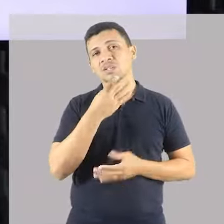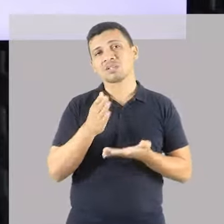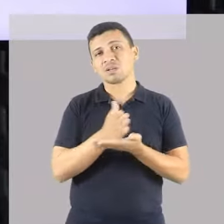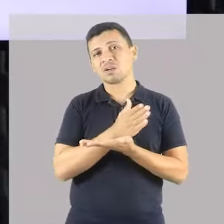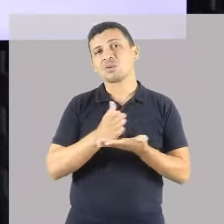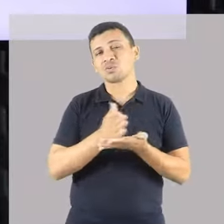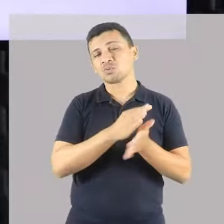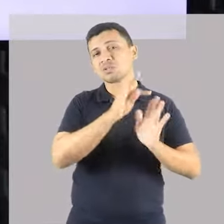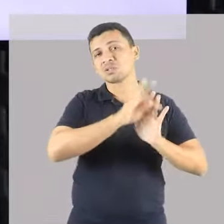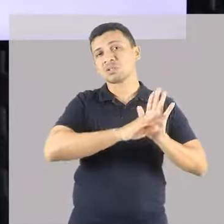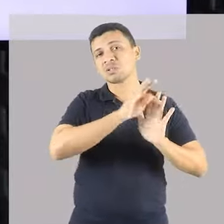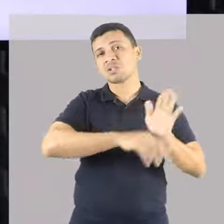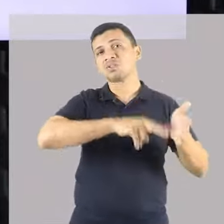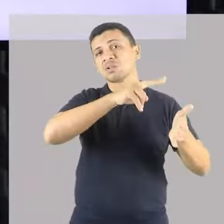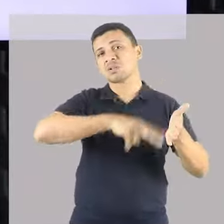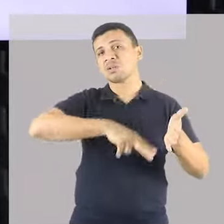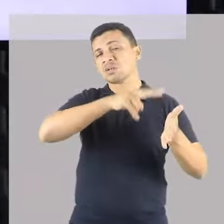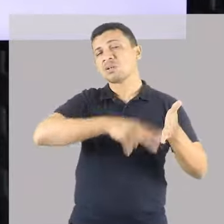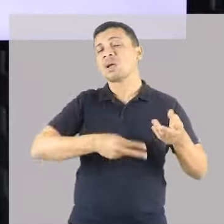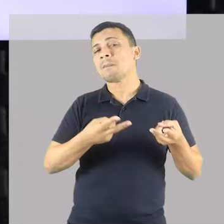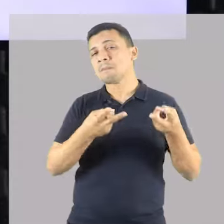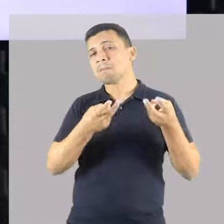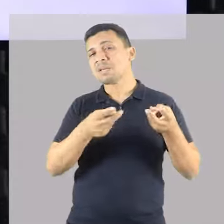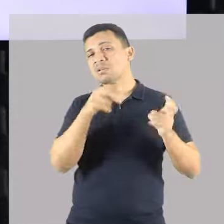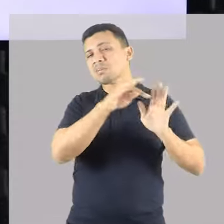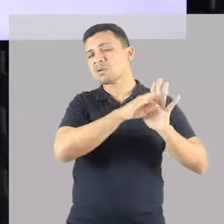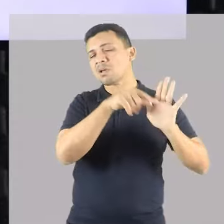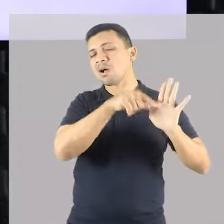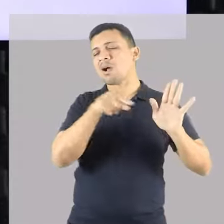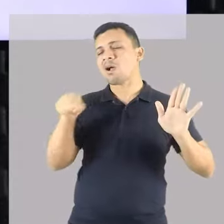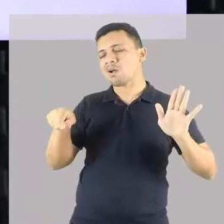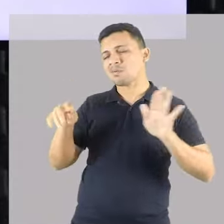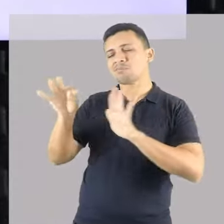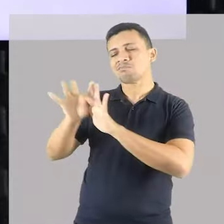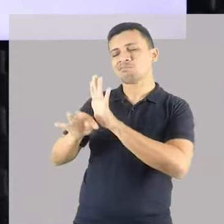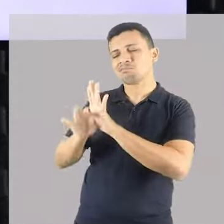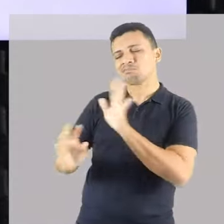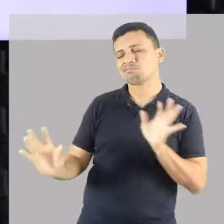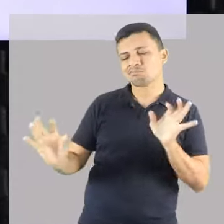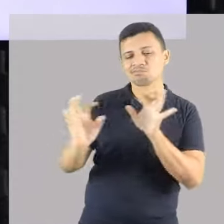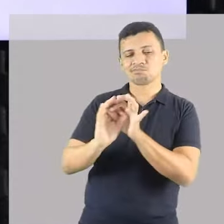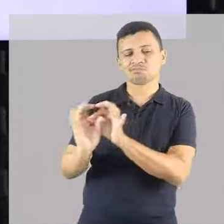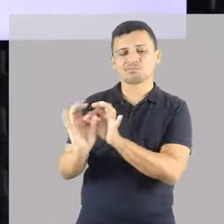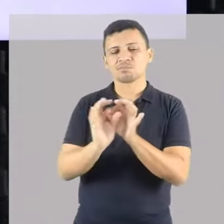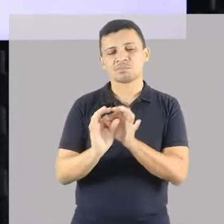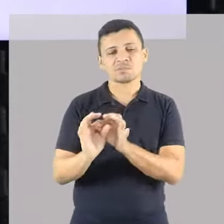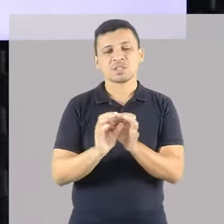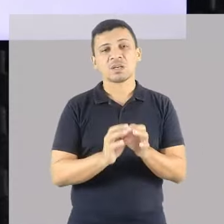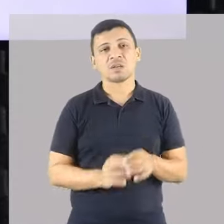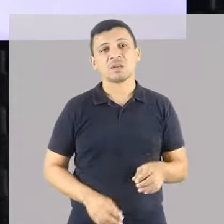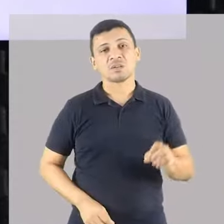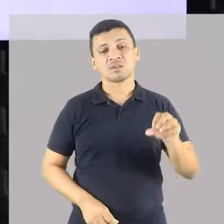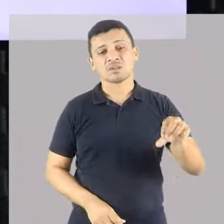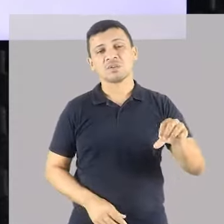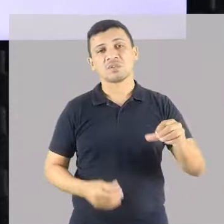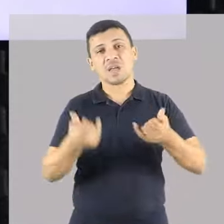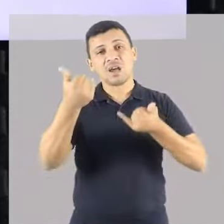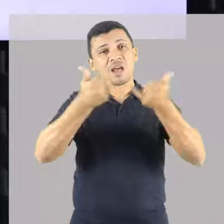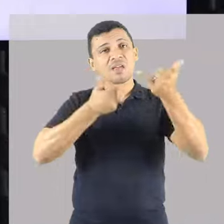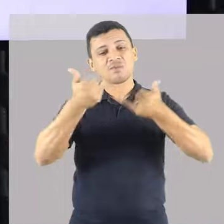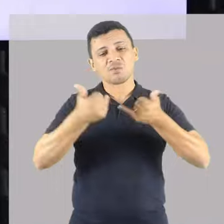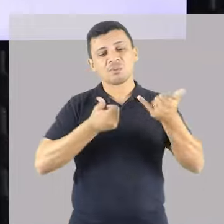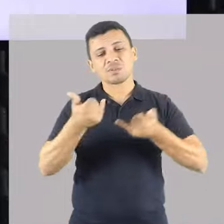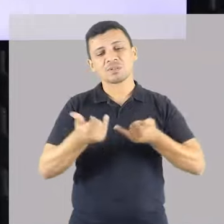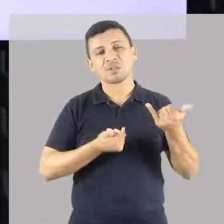alguns textos que nós lemos nós vamos perceber a presença de um outro texto a informatividade a informatividade é